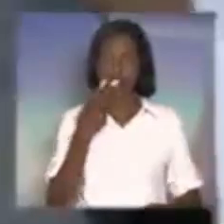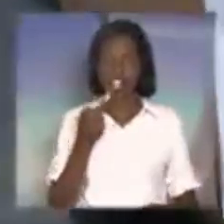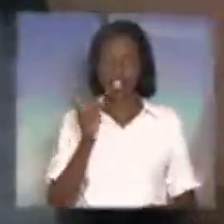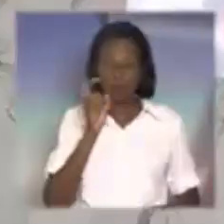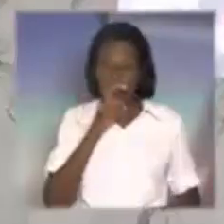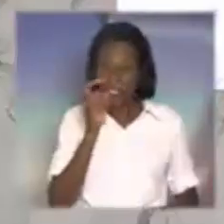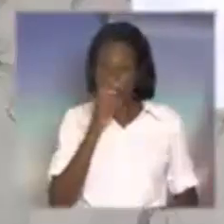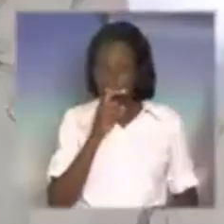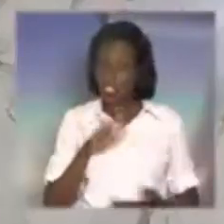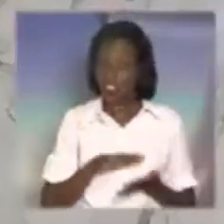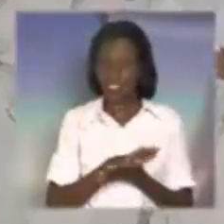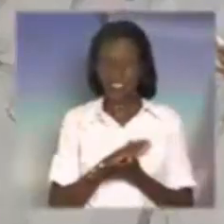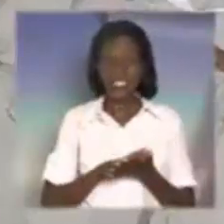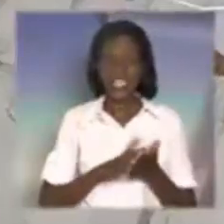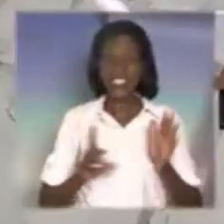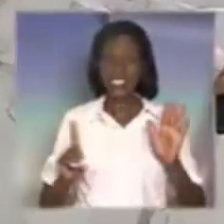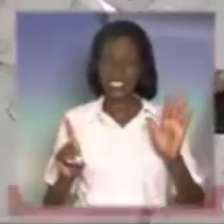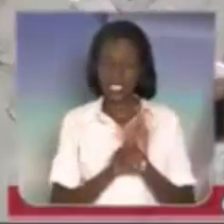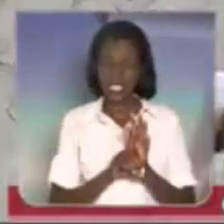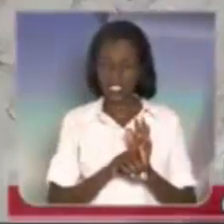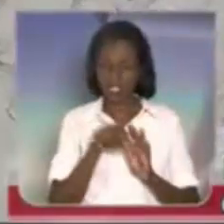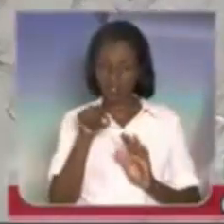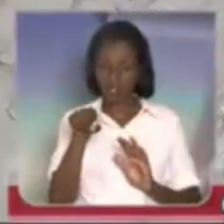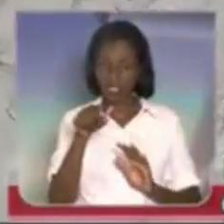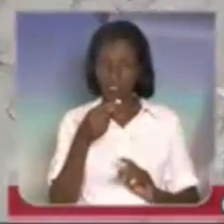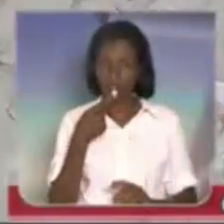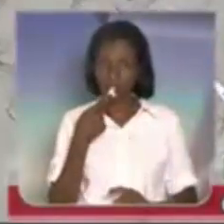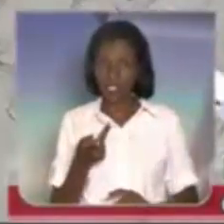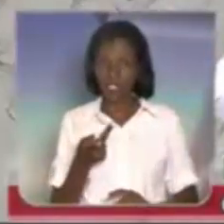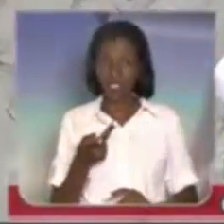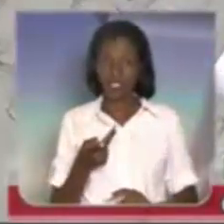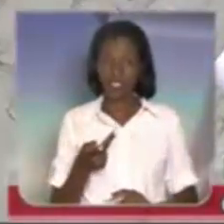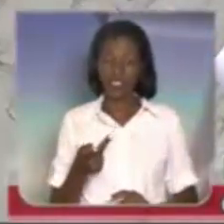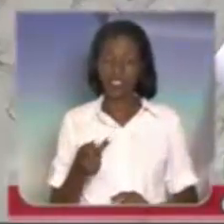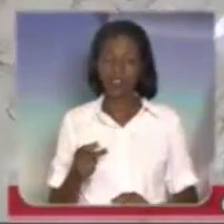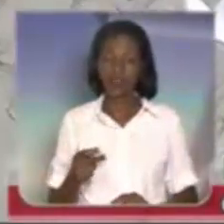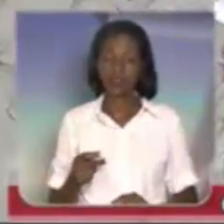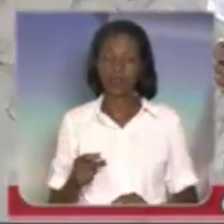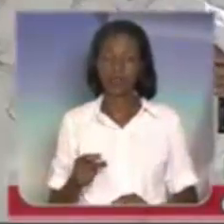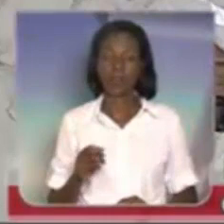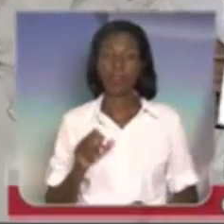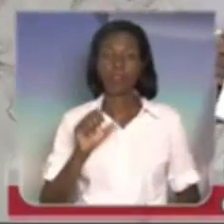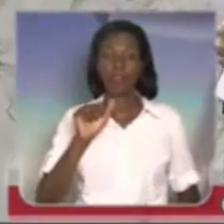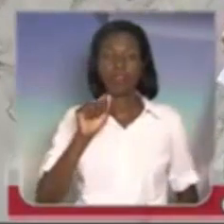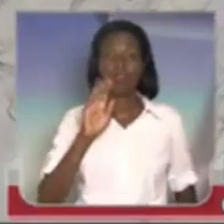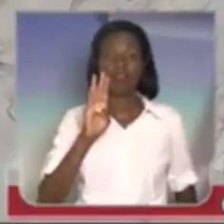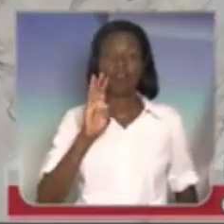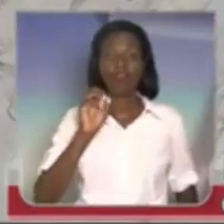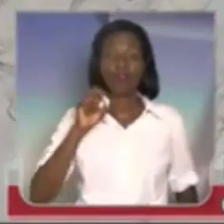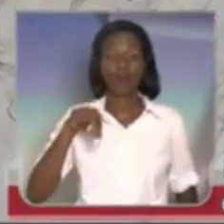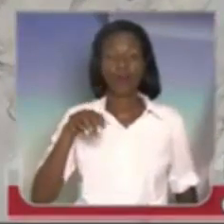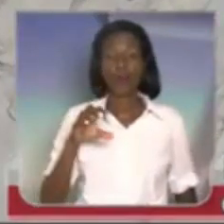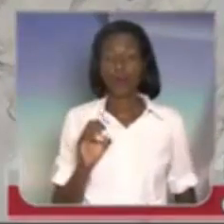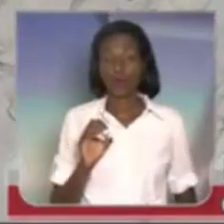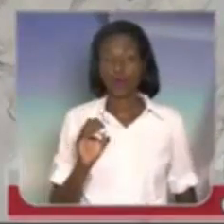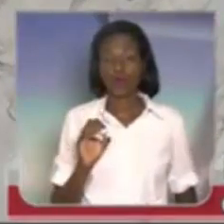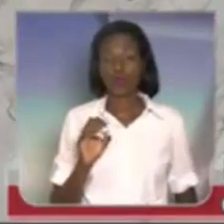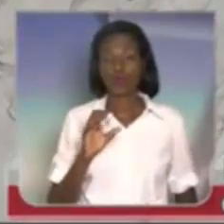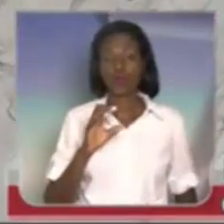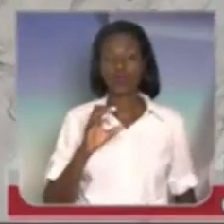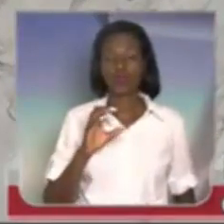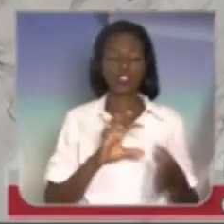nada disso o Decreto que ele cita na matéria aqui fala em abono complementar é o decreto